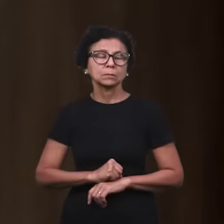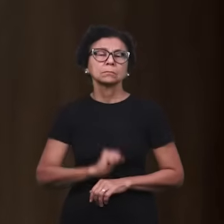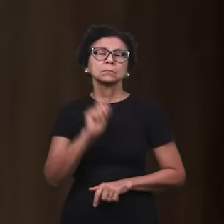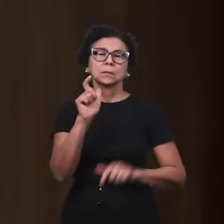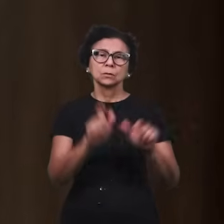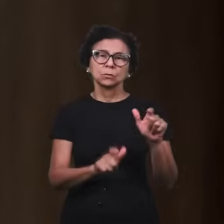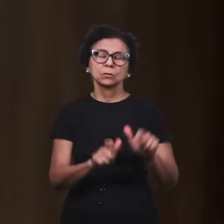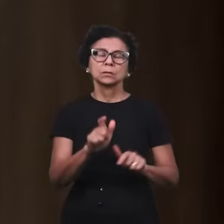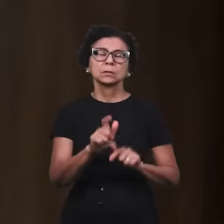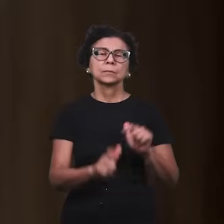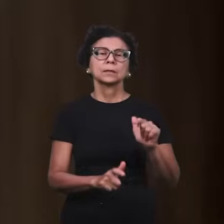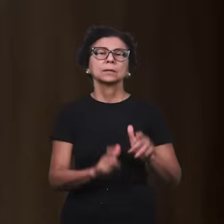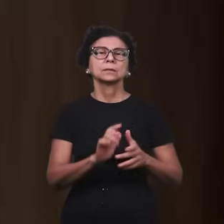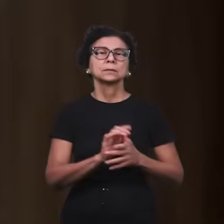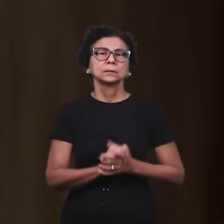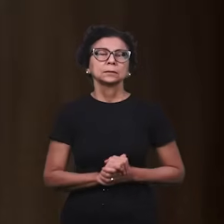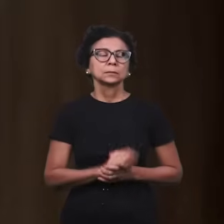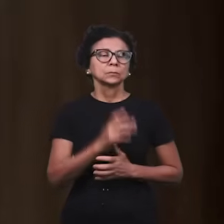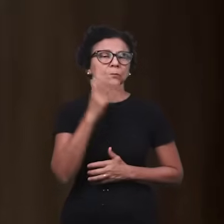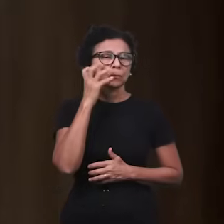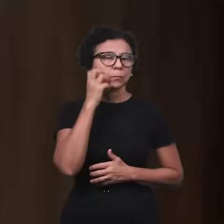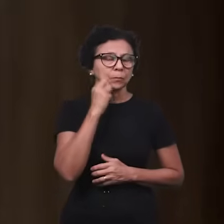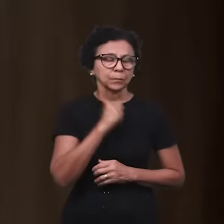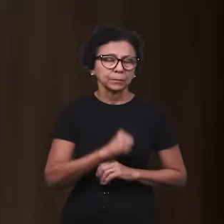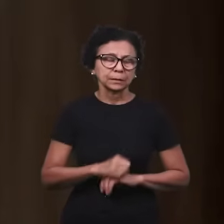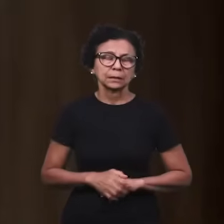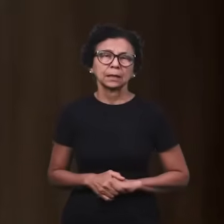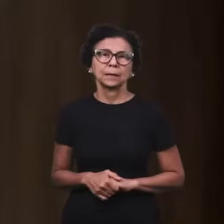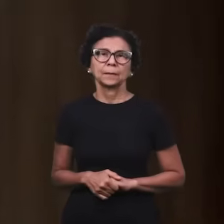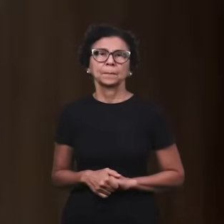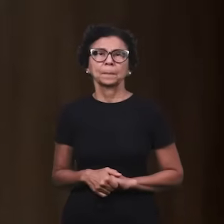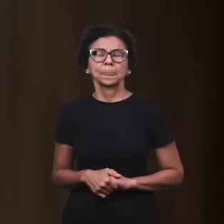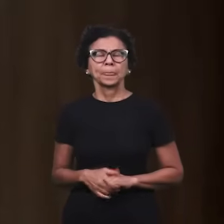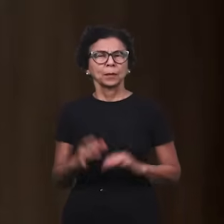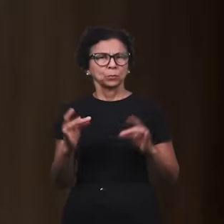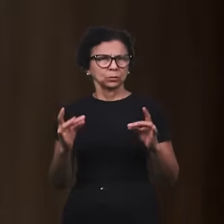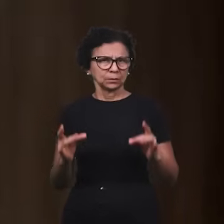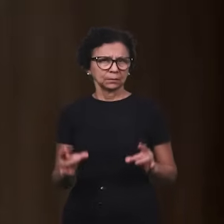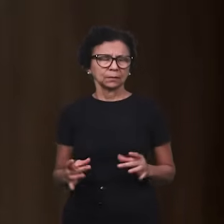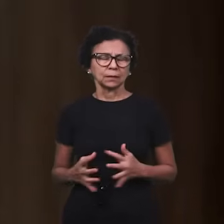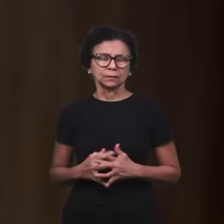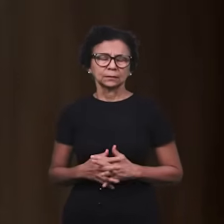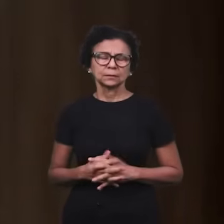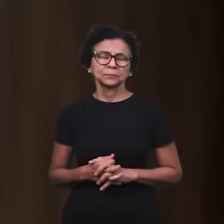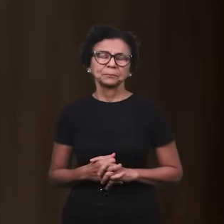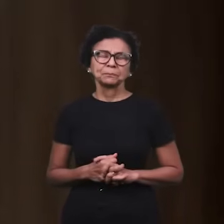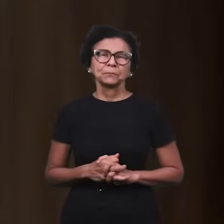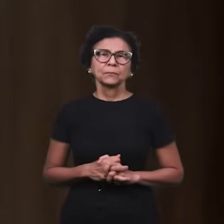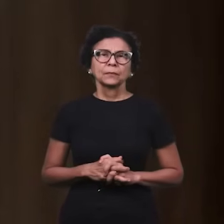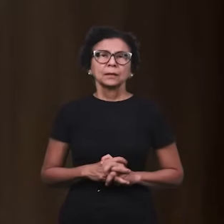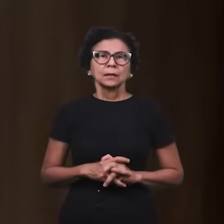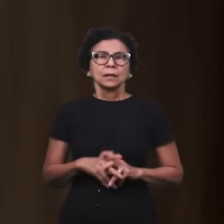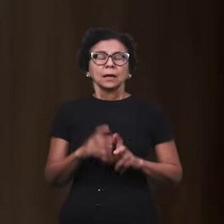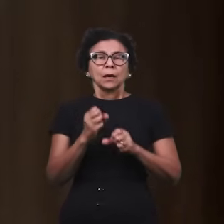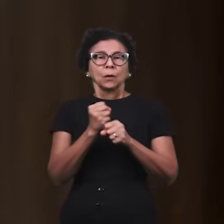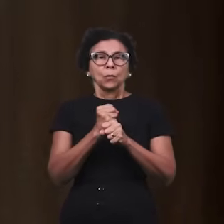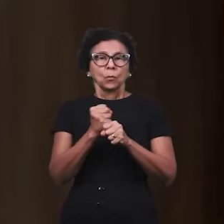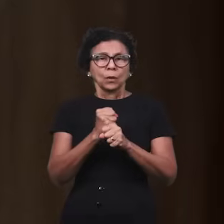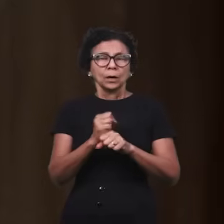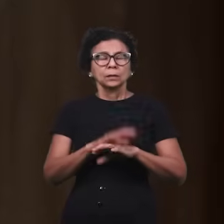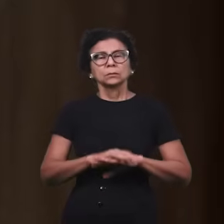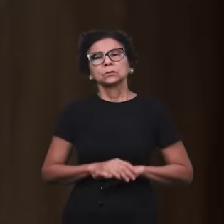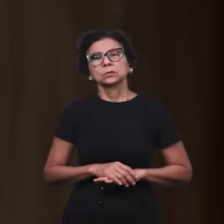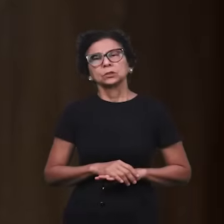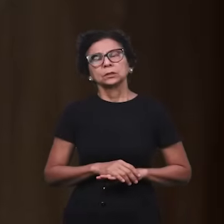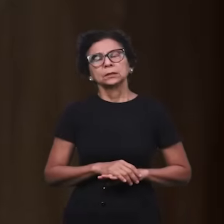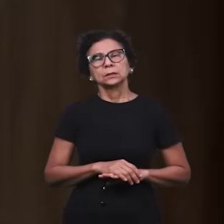ser resgatadas. Então a lei ela tinha muitos detalhes que não dá para entrar aqui hoje, mas era um ano em que